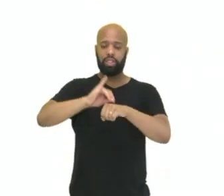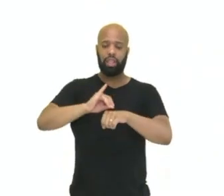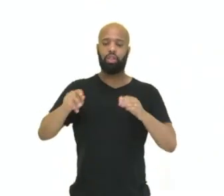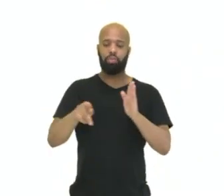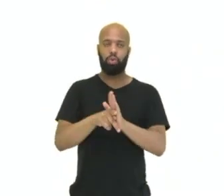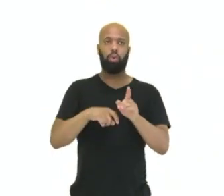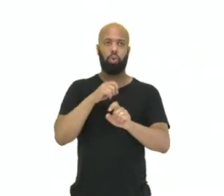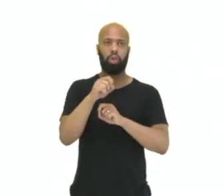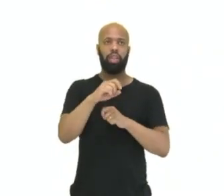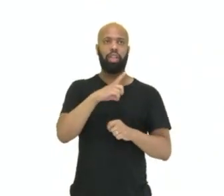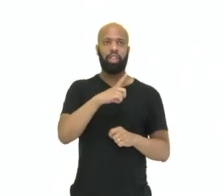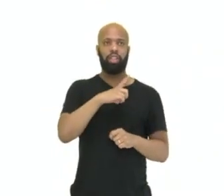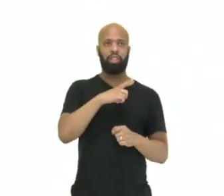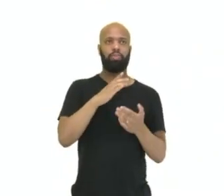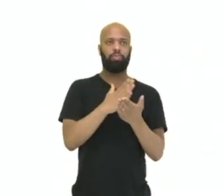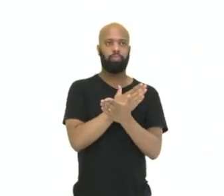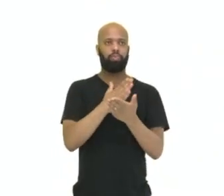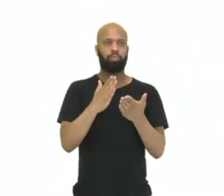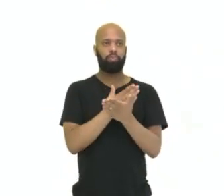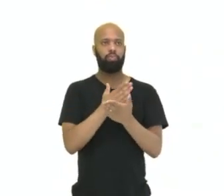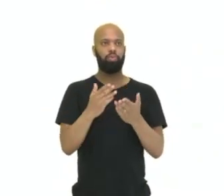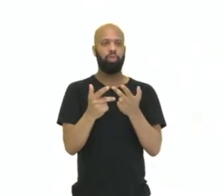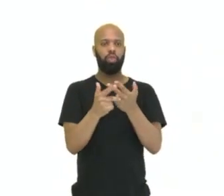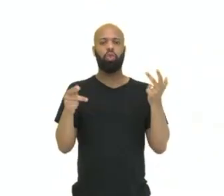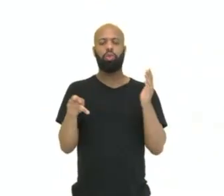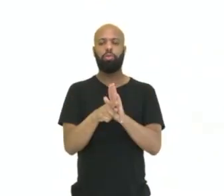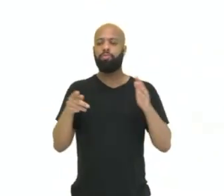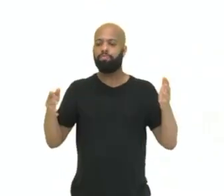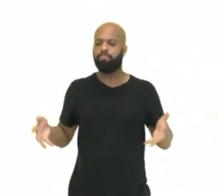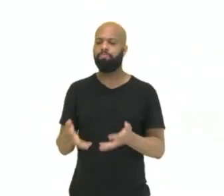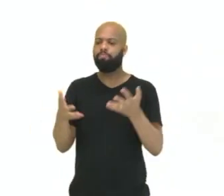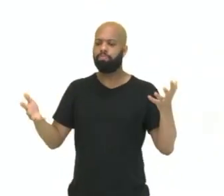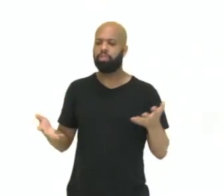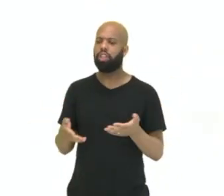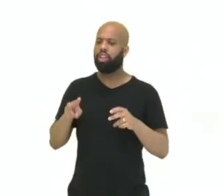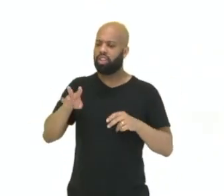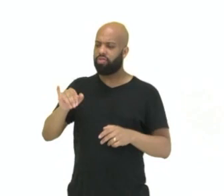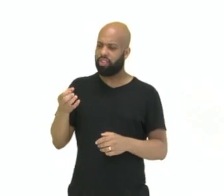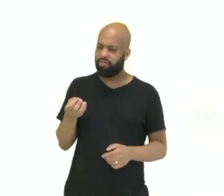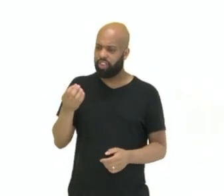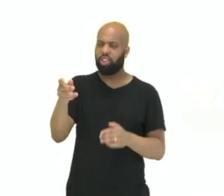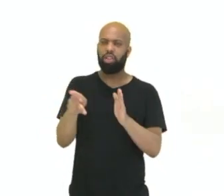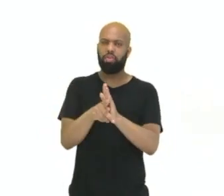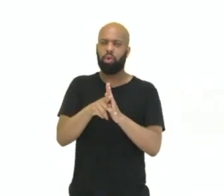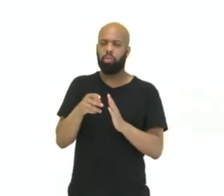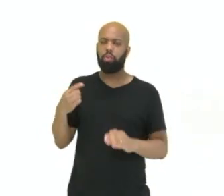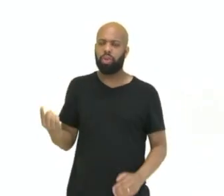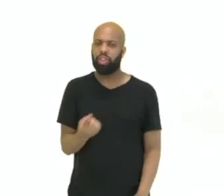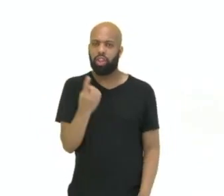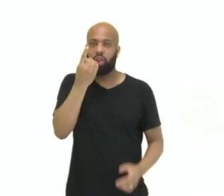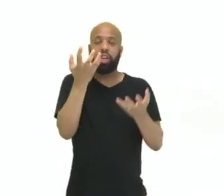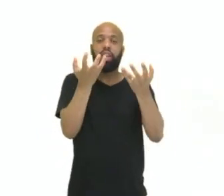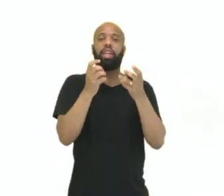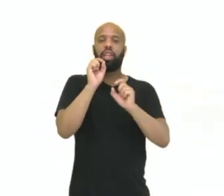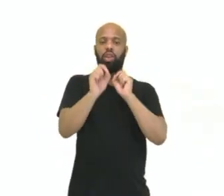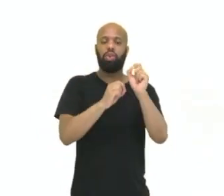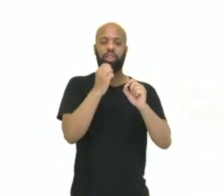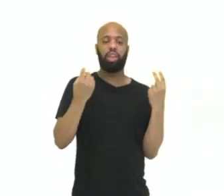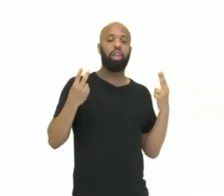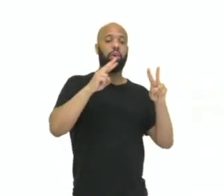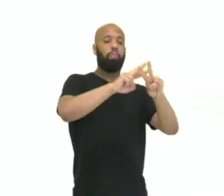das bandeiras em direção ao interior, com o objetivo do quê? Aprisionar indígenas e vendê-los